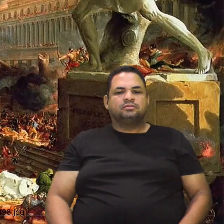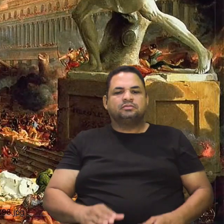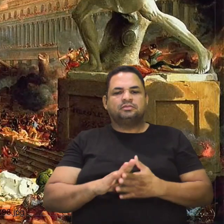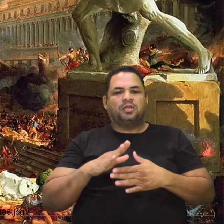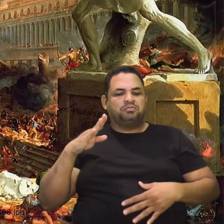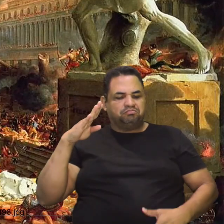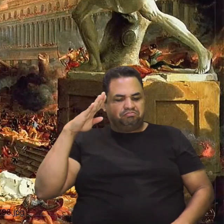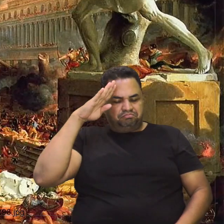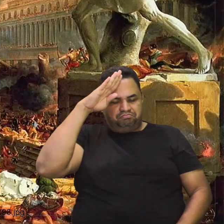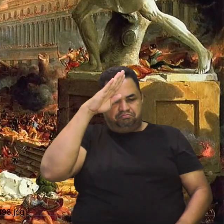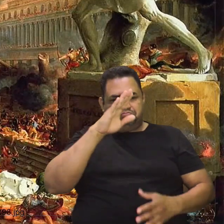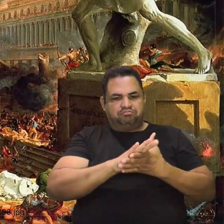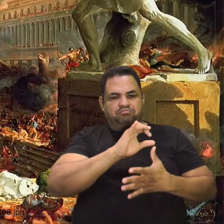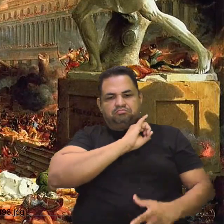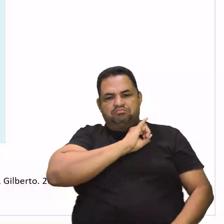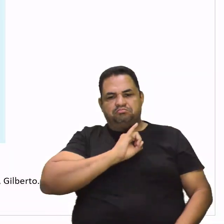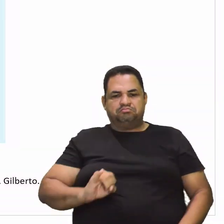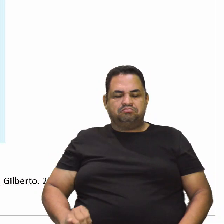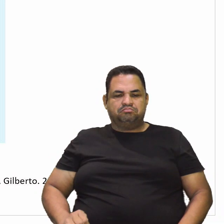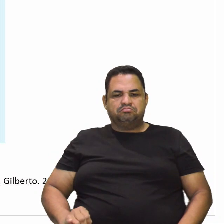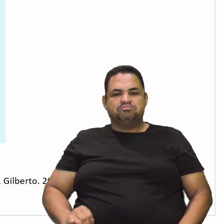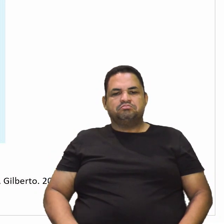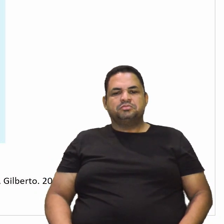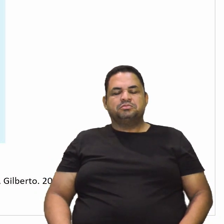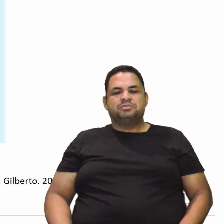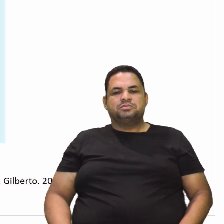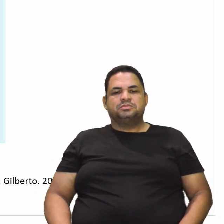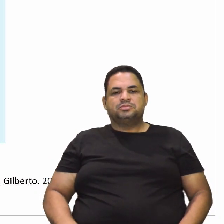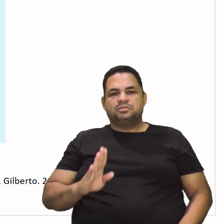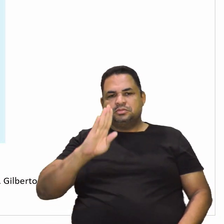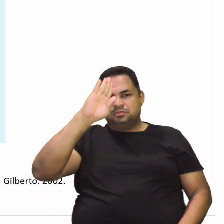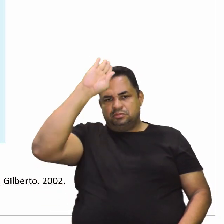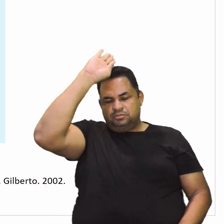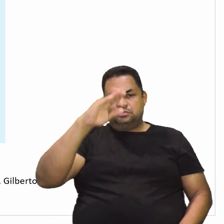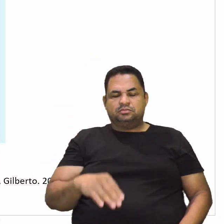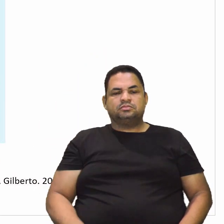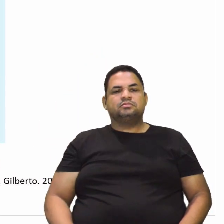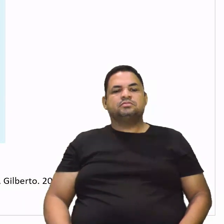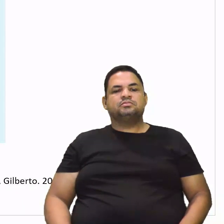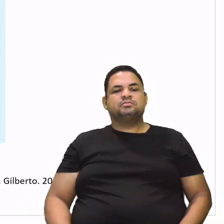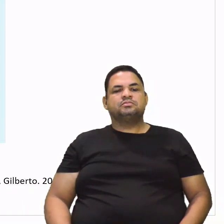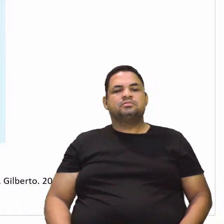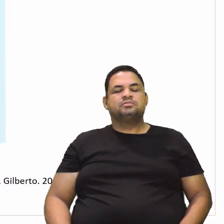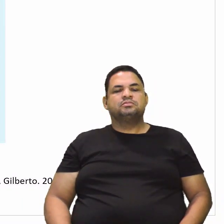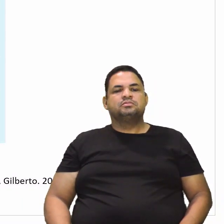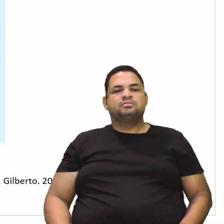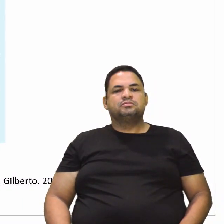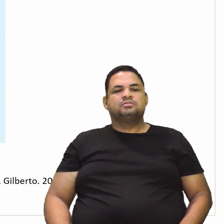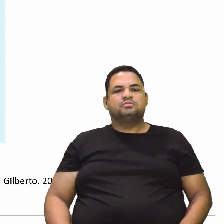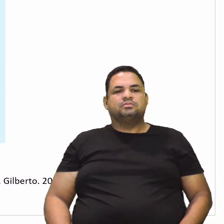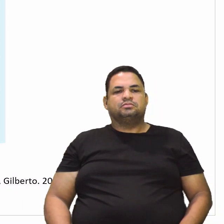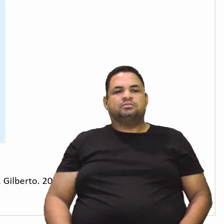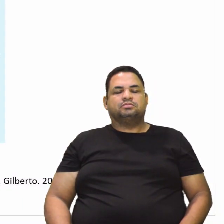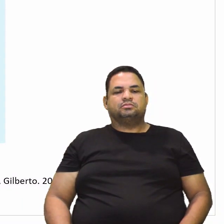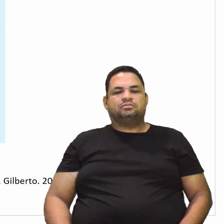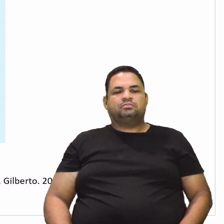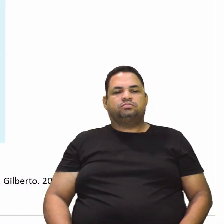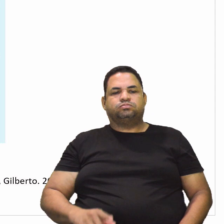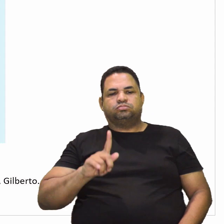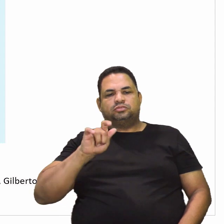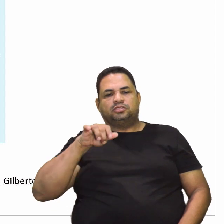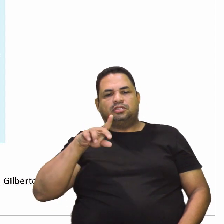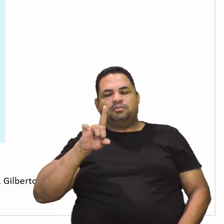soldados do Império Romano. Nós vamos ver isso lá na frente, certo? Olha só, os